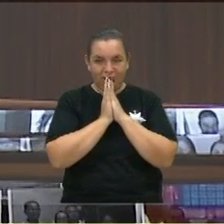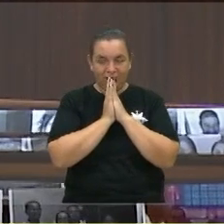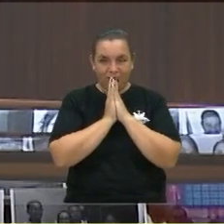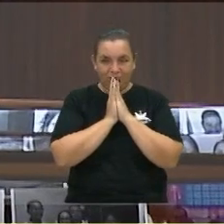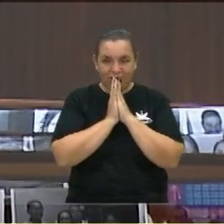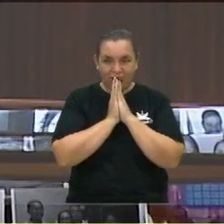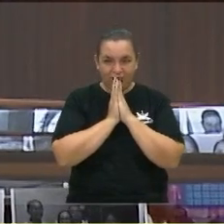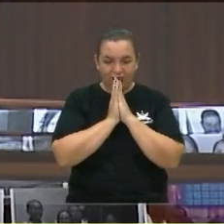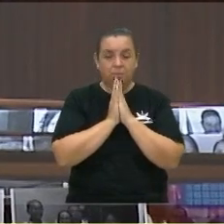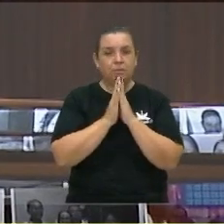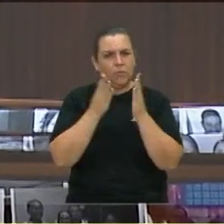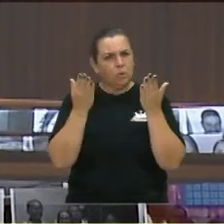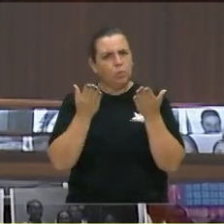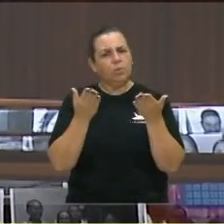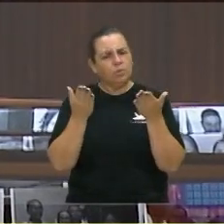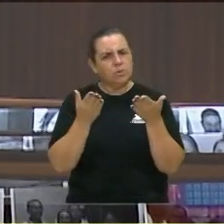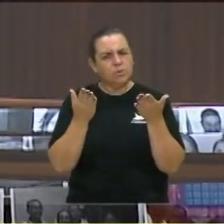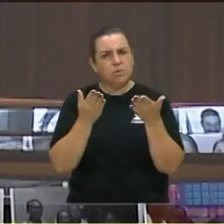E se hoje